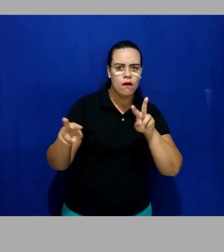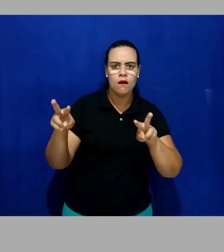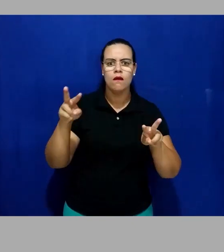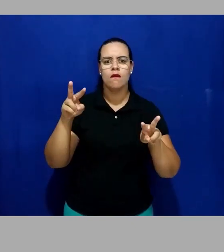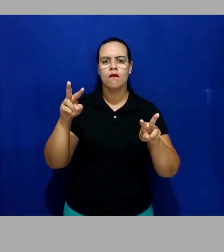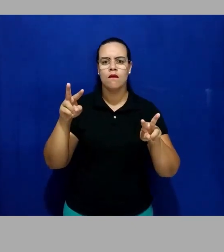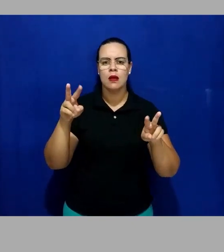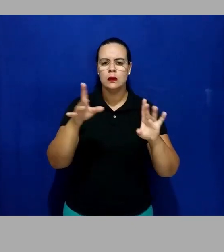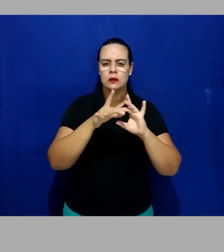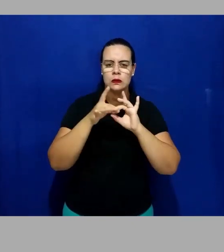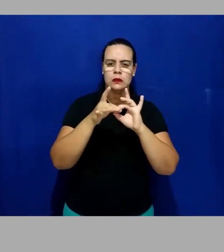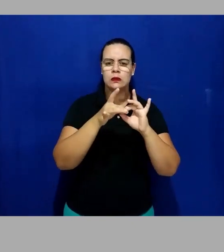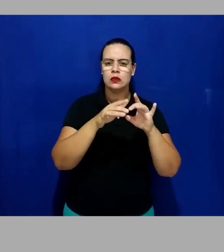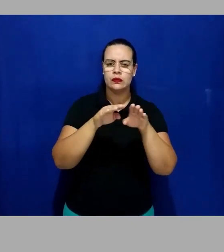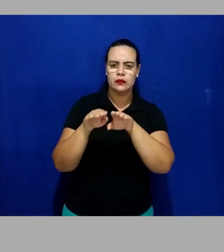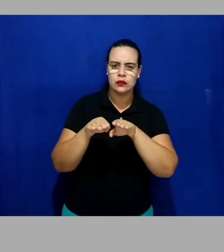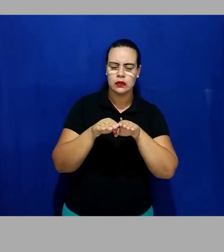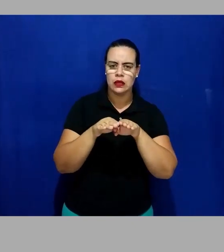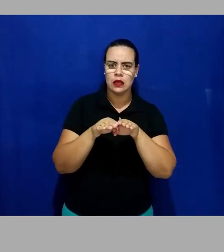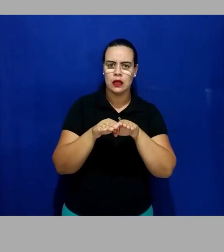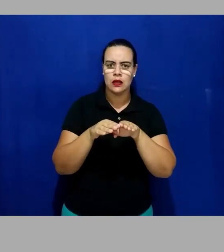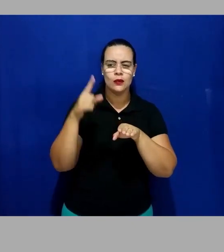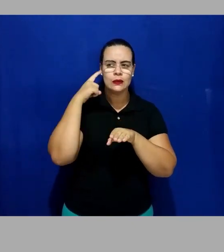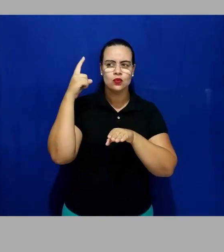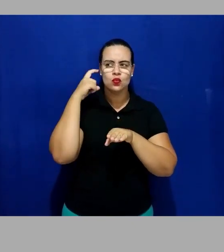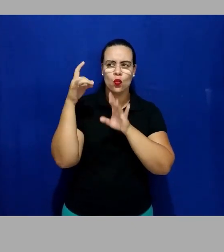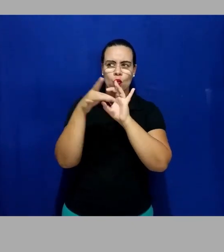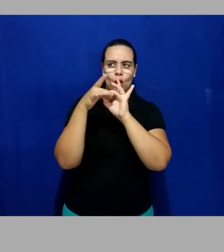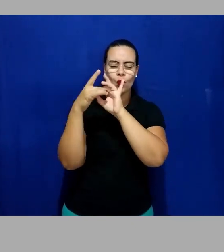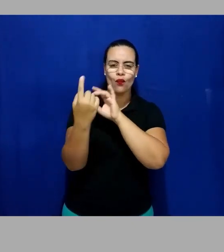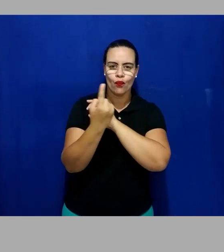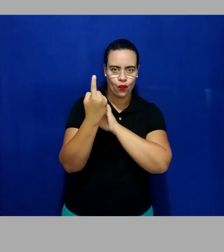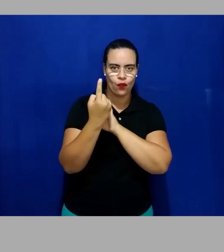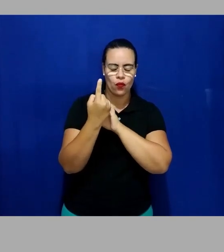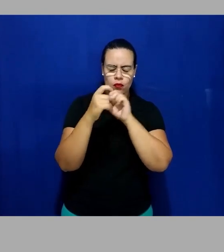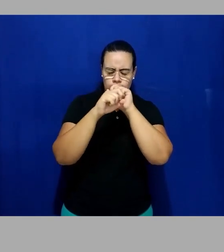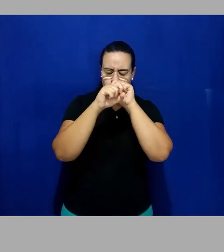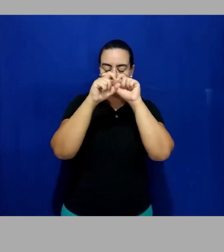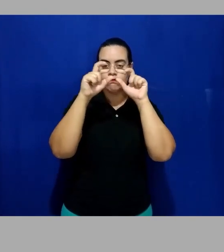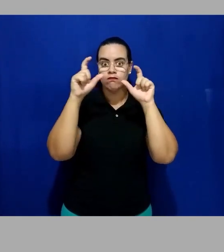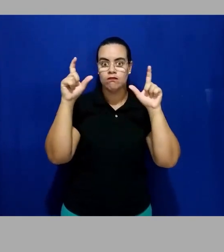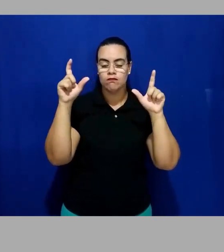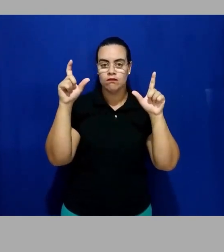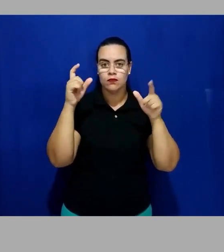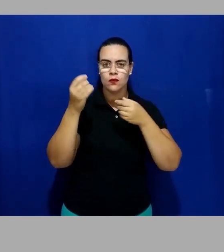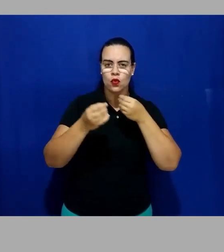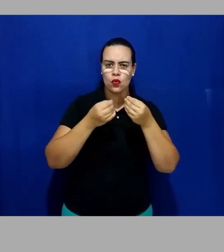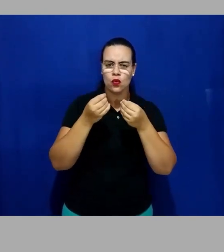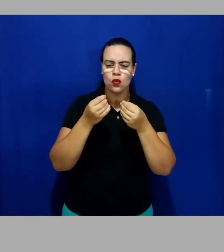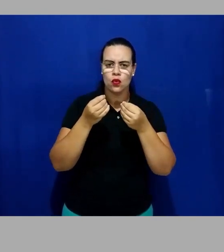Verificar a harmonia delicada dos uníssonos, da radiação enfraquecida e intermitente do despertar,